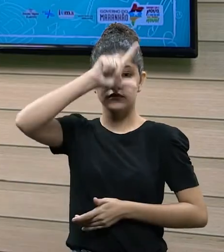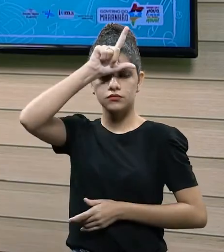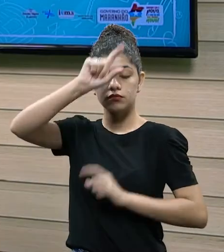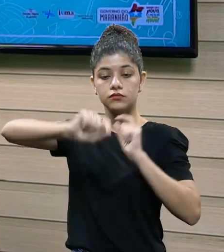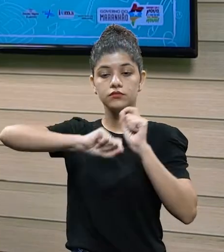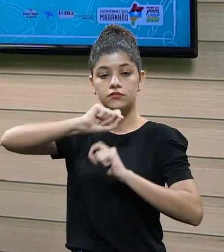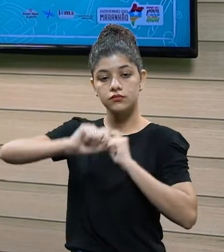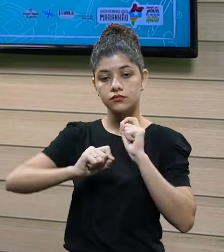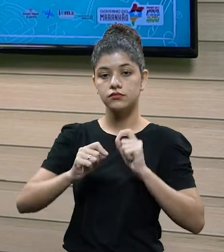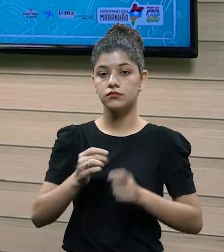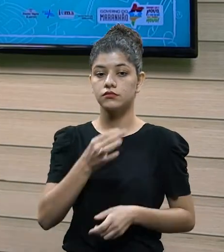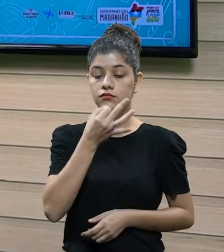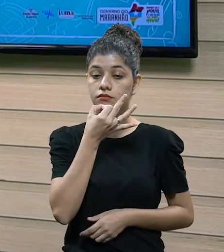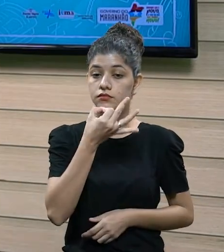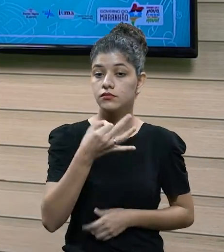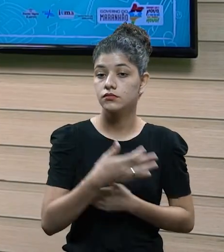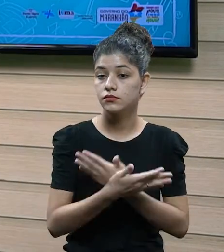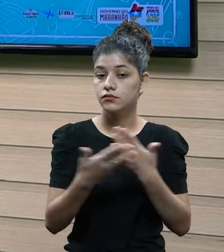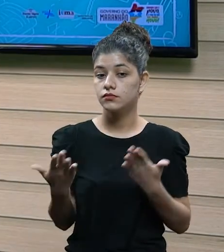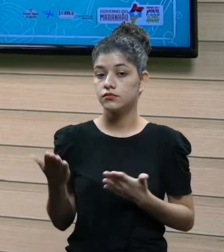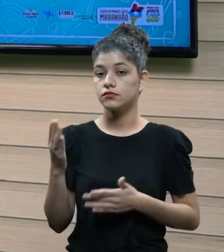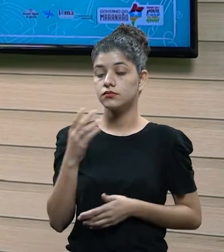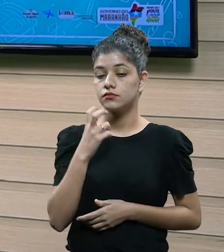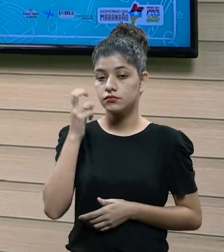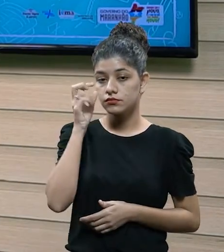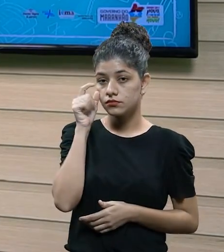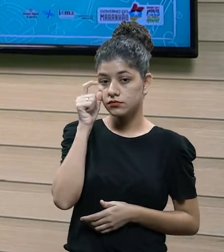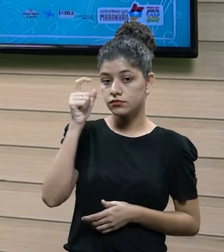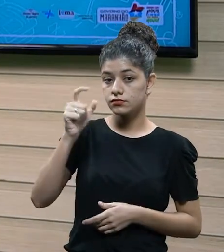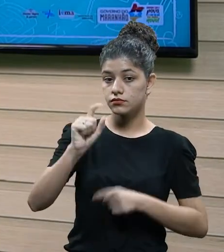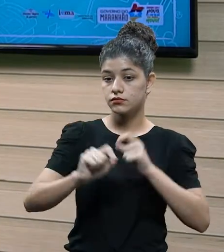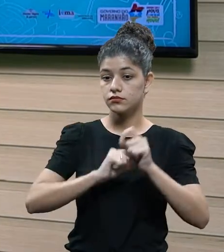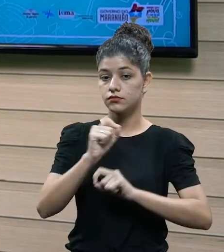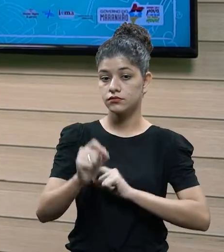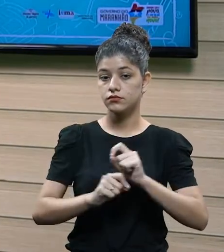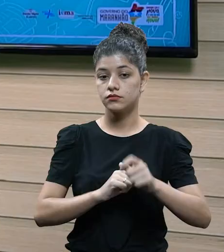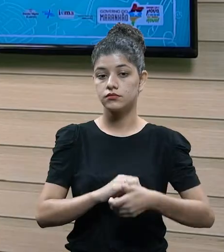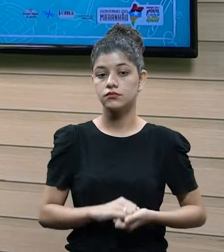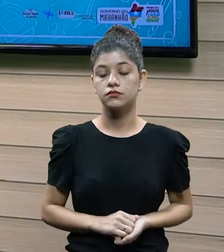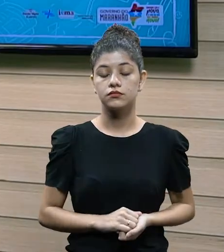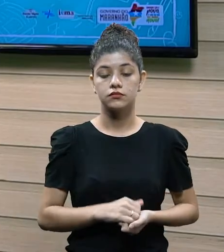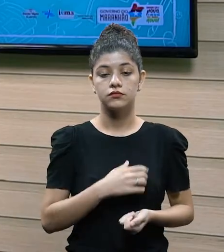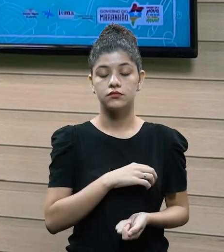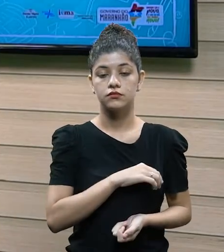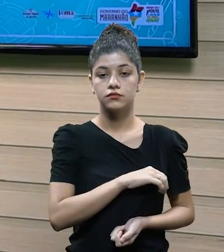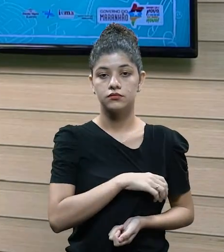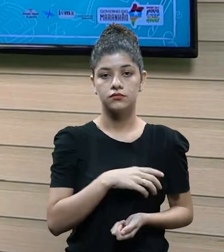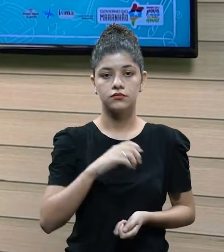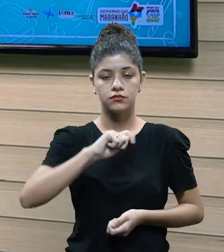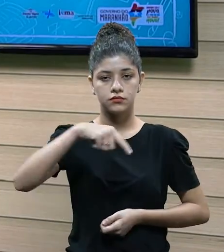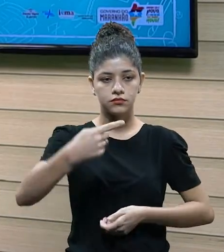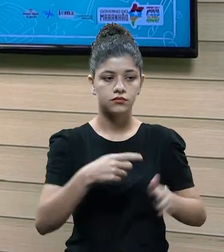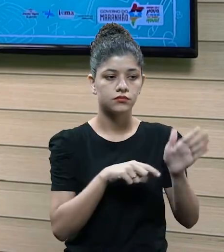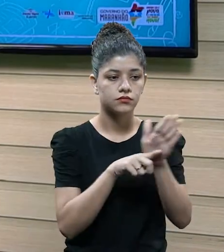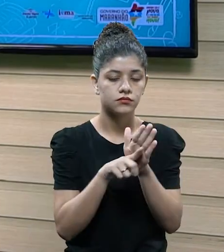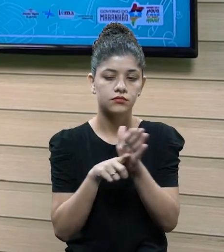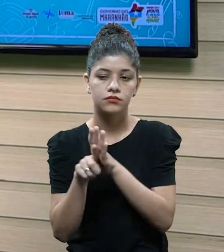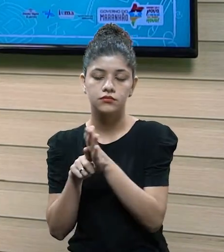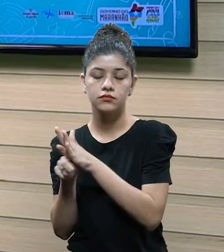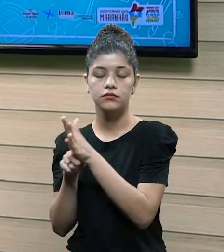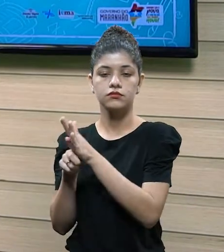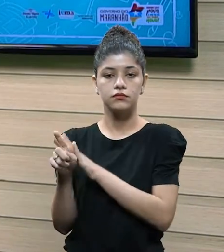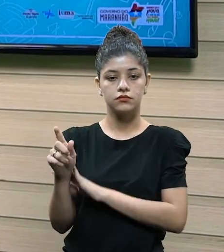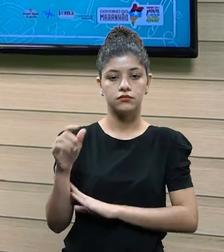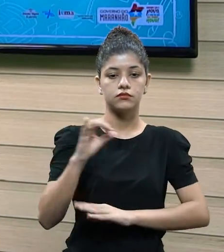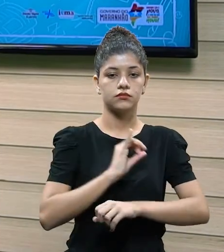ele inspira. Eu vou dar uma dica para vocês de um livro muito interessante do James Hunter, chamado Monge o Executivo. Busquem depois essa literatura.